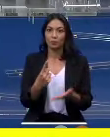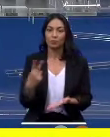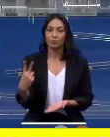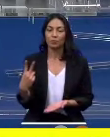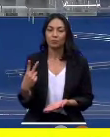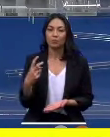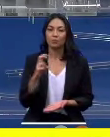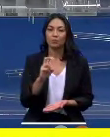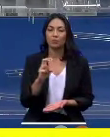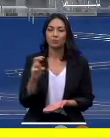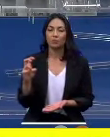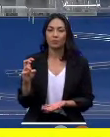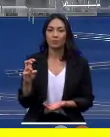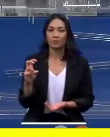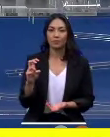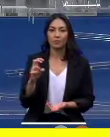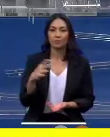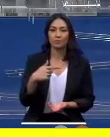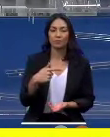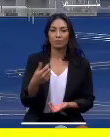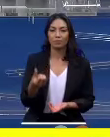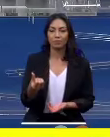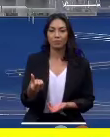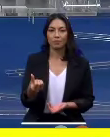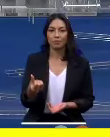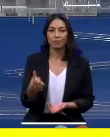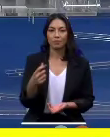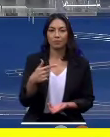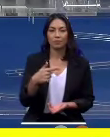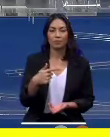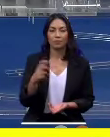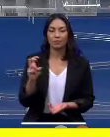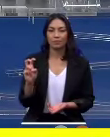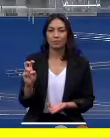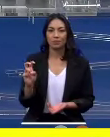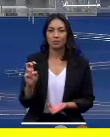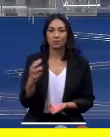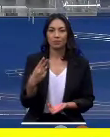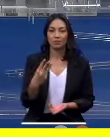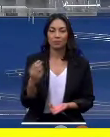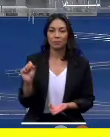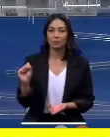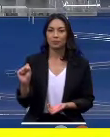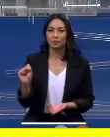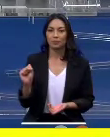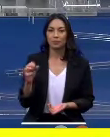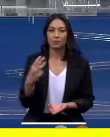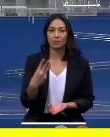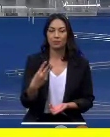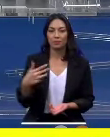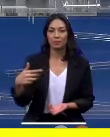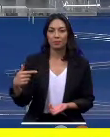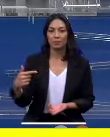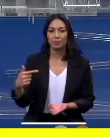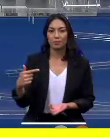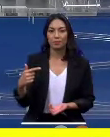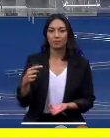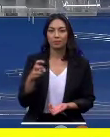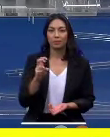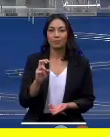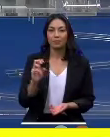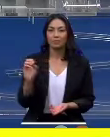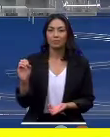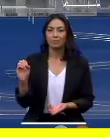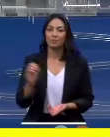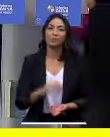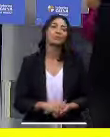12, 55, 76, 75, 38, 37 e